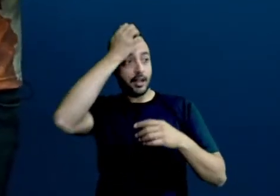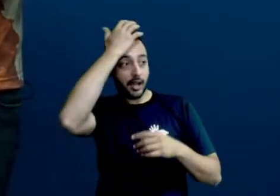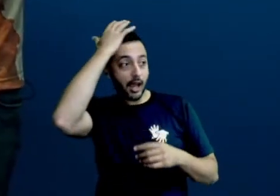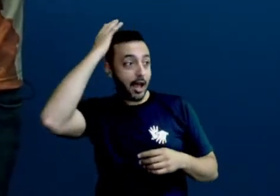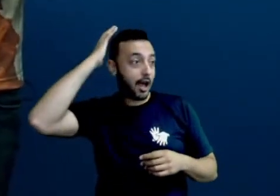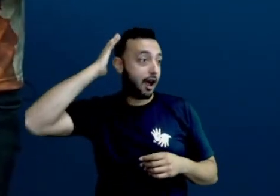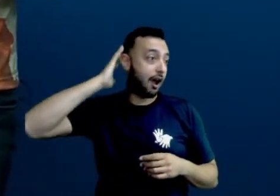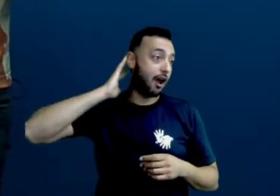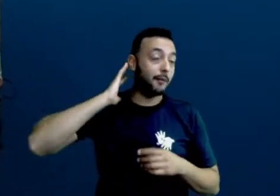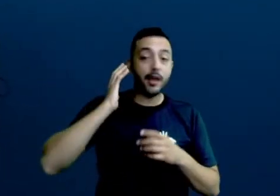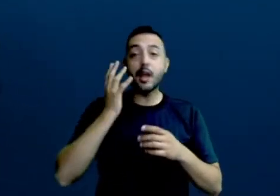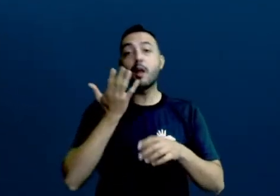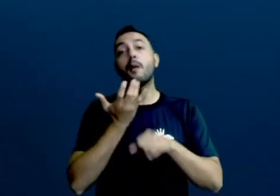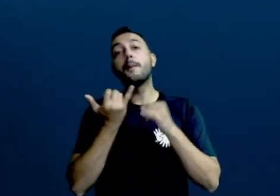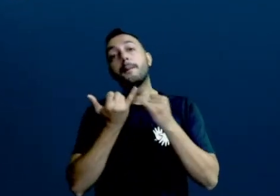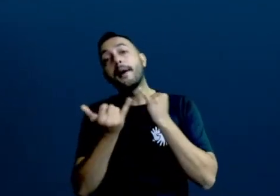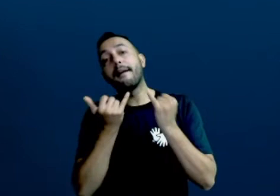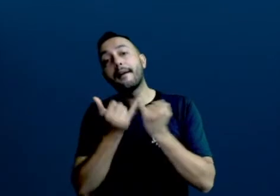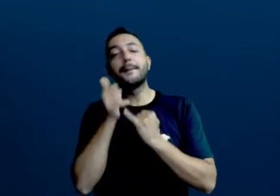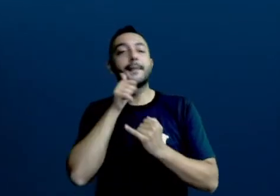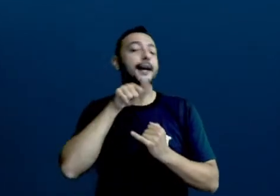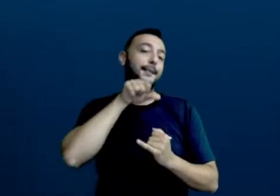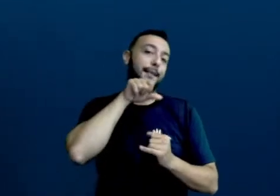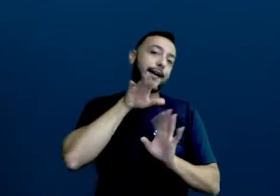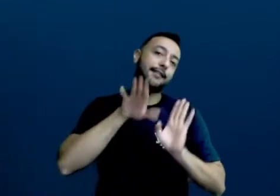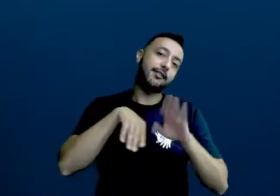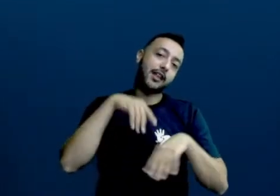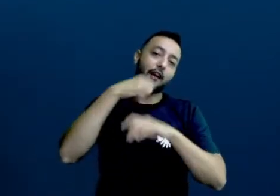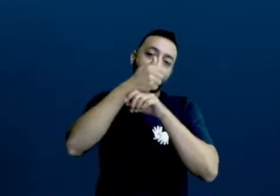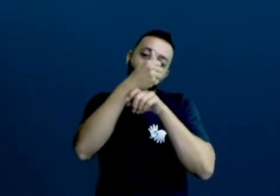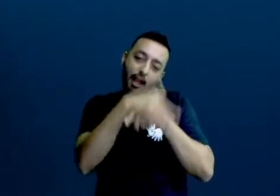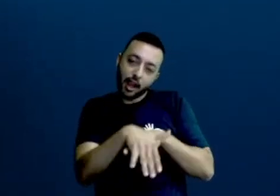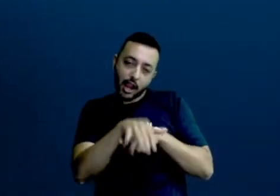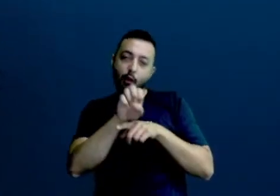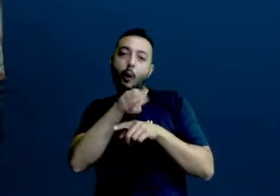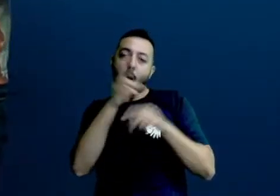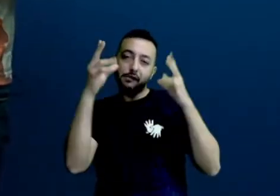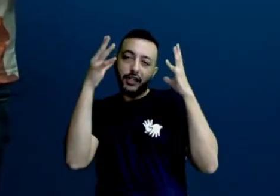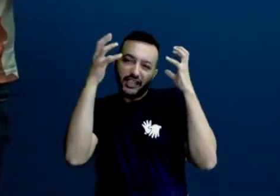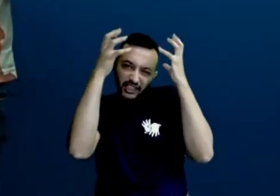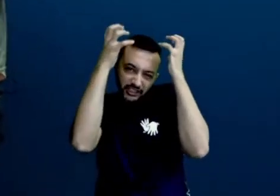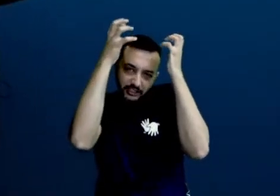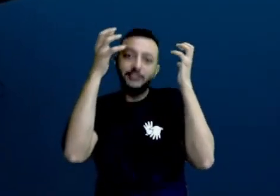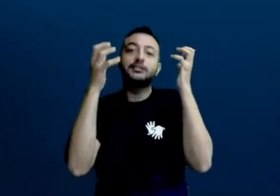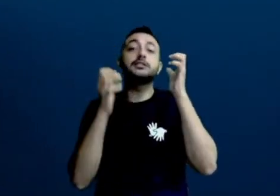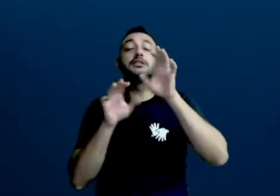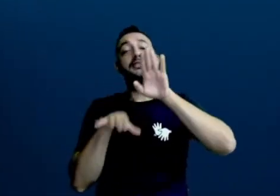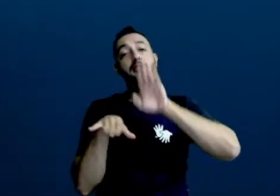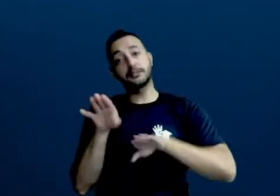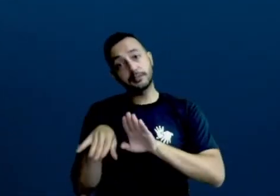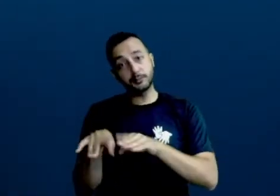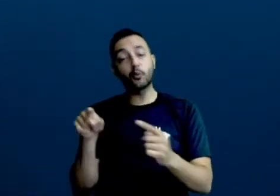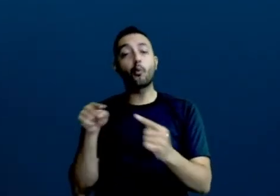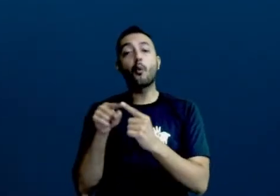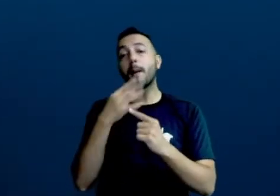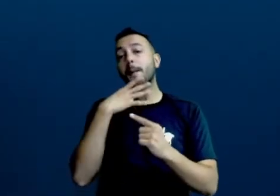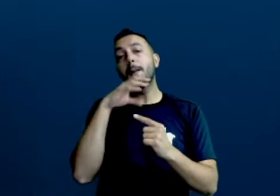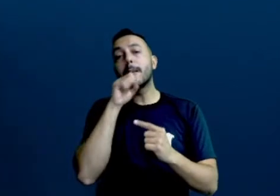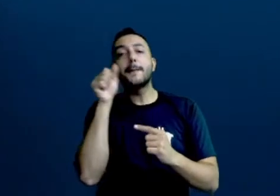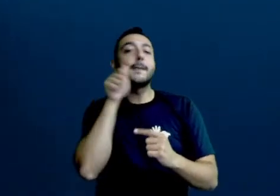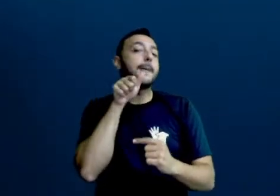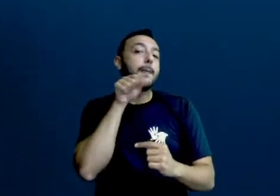cabelo ele pode ser mais parecido com o da nossa mãe de repente é mais liso ou mais crespo né sempre os